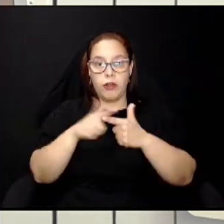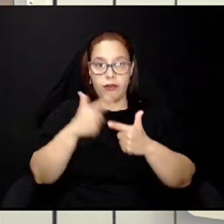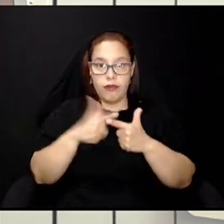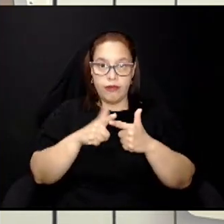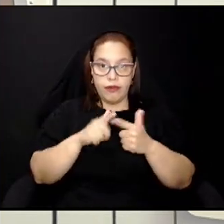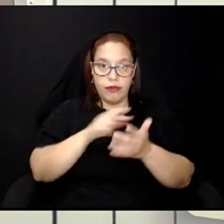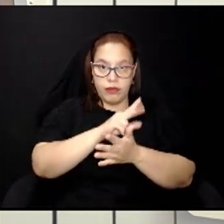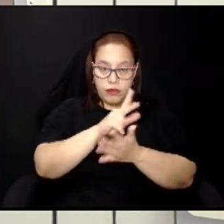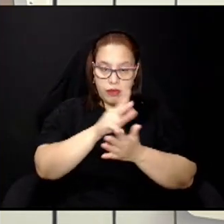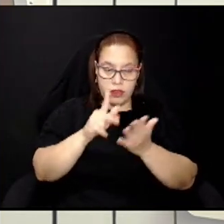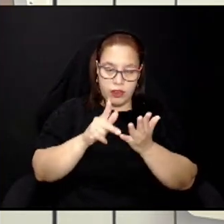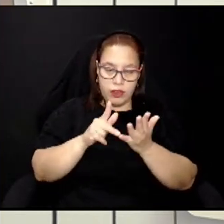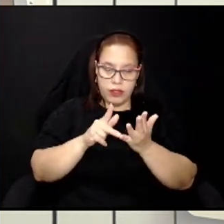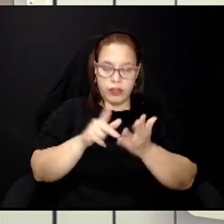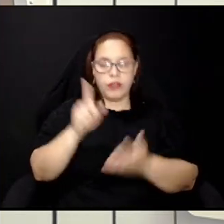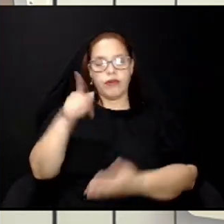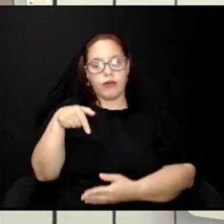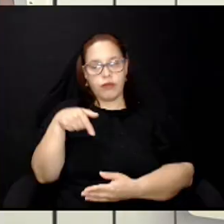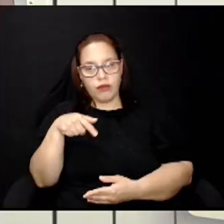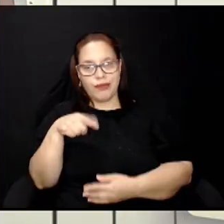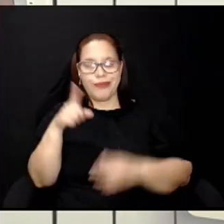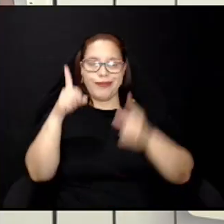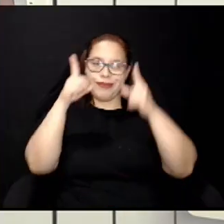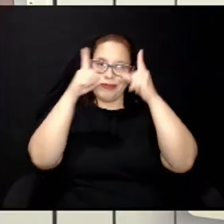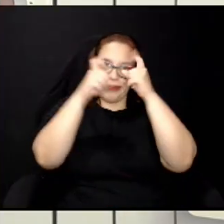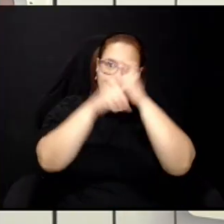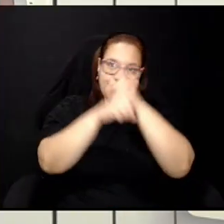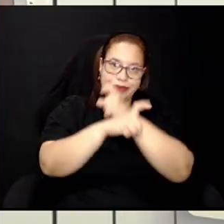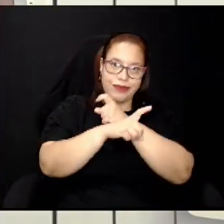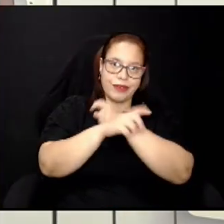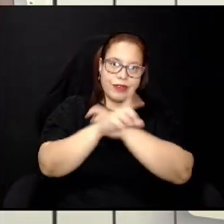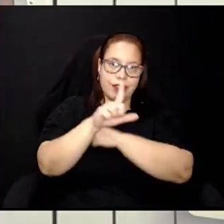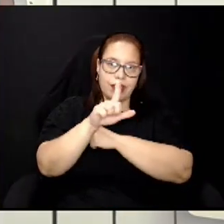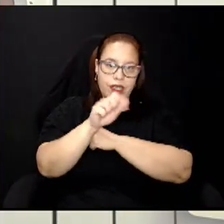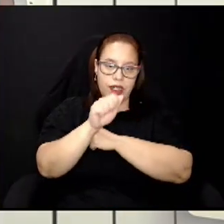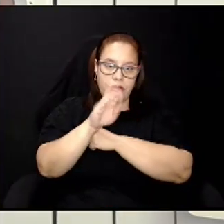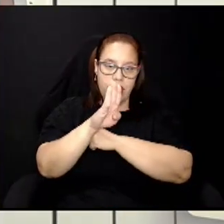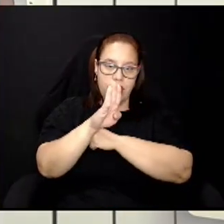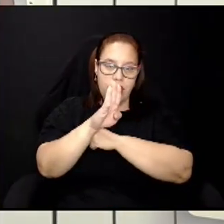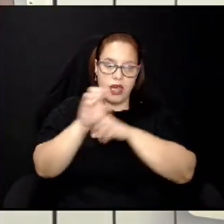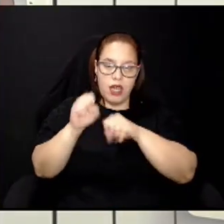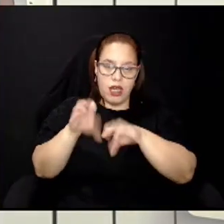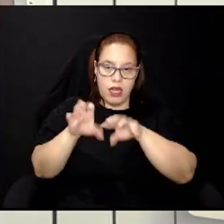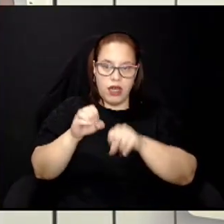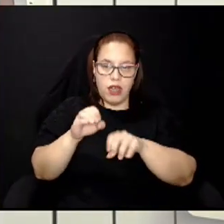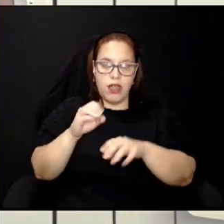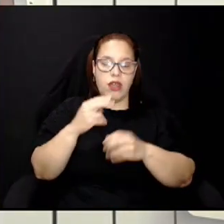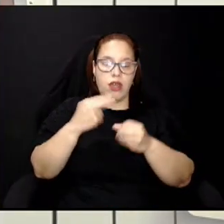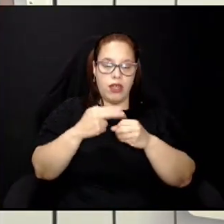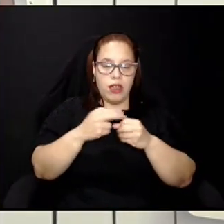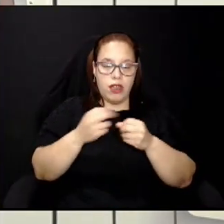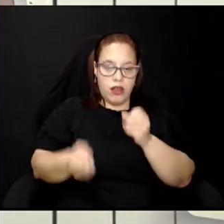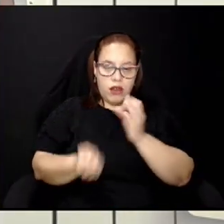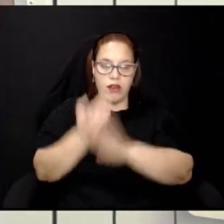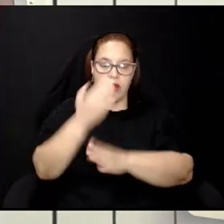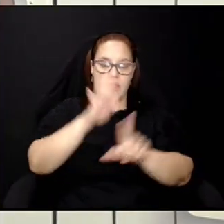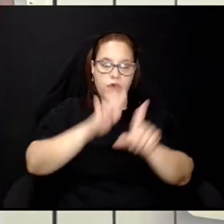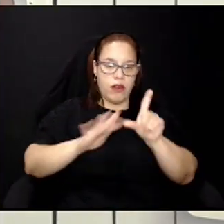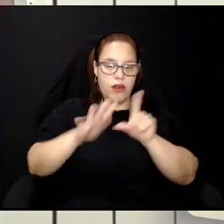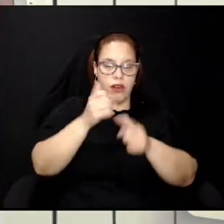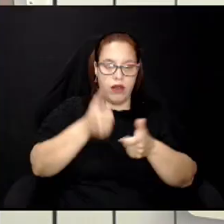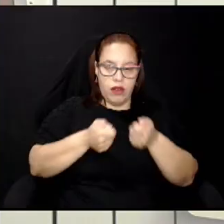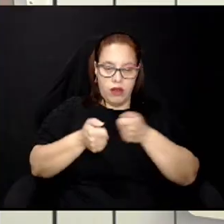ângulos. Esse foi o desafio do Lab Educ da Unicamp, que desenvolveu uma plataforma de jogos gratuitos